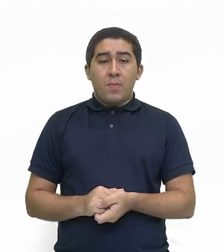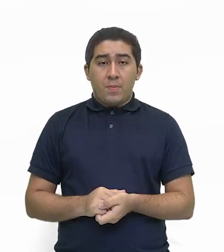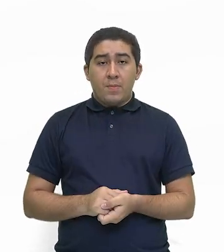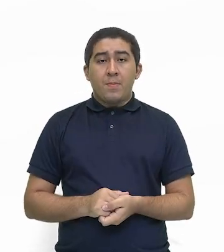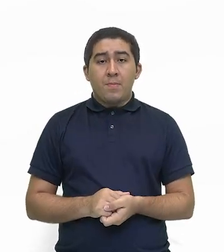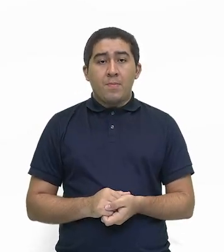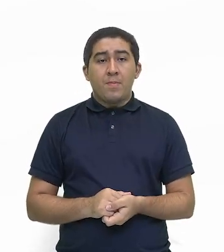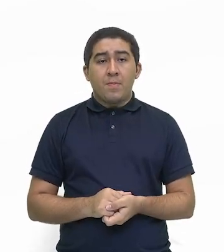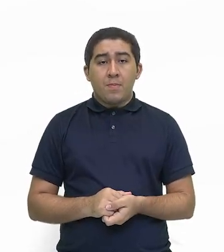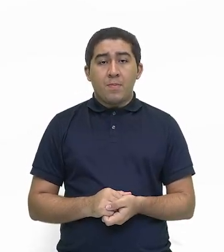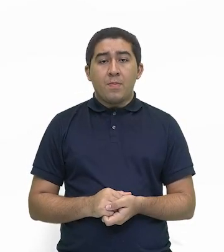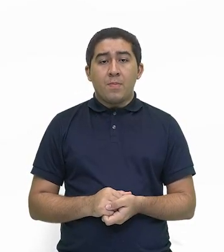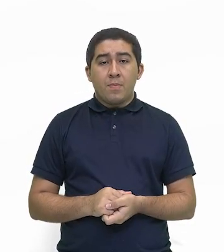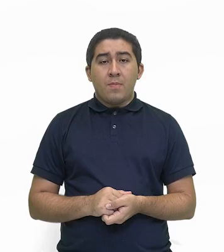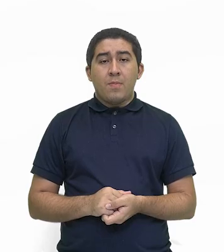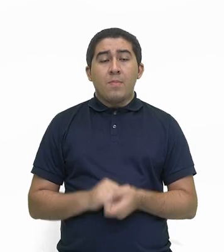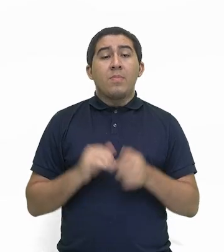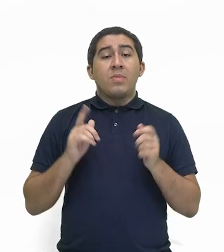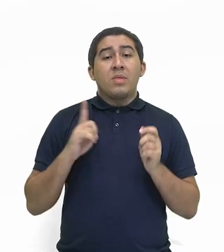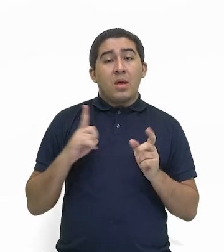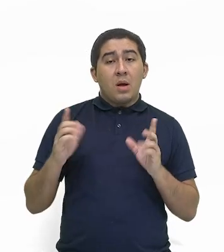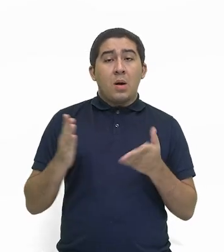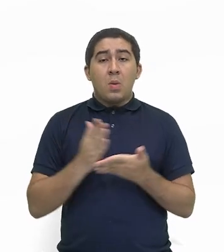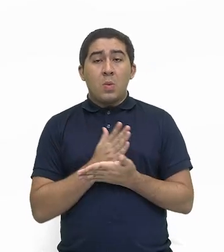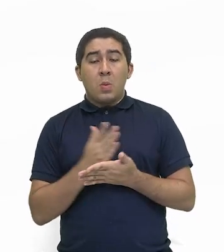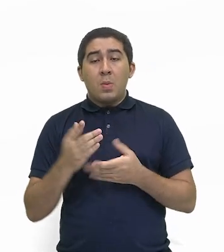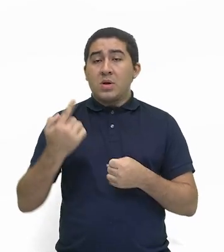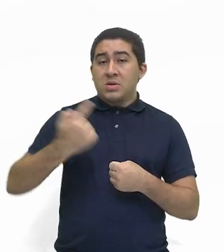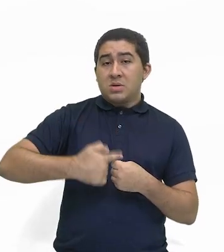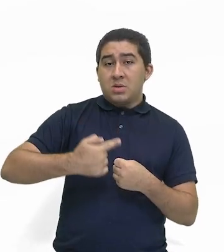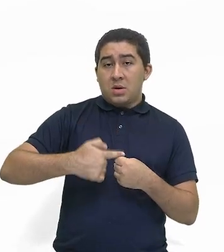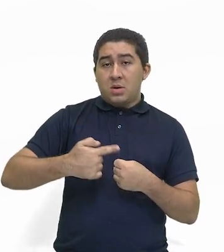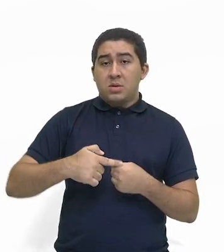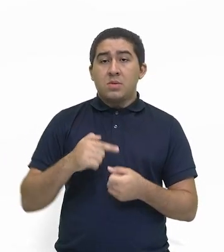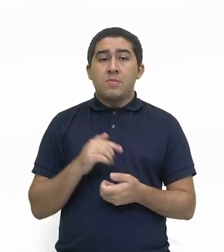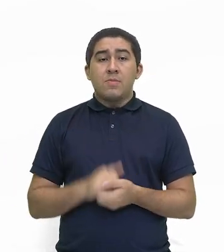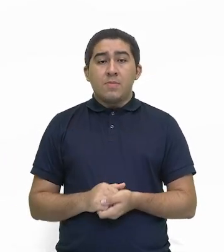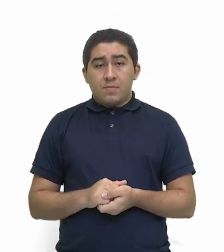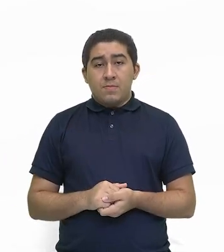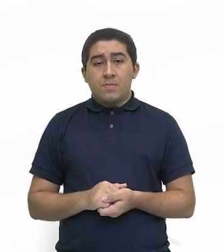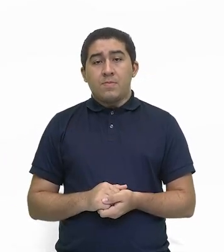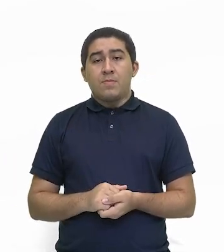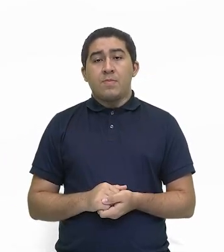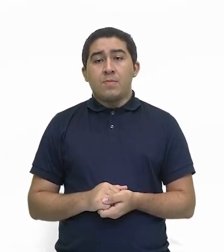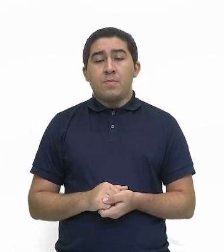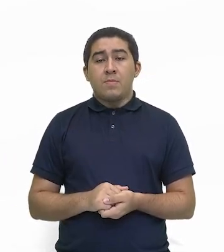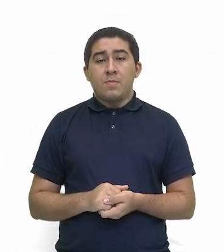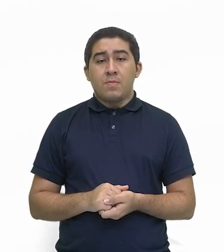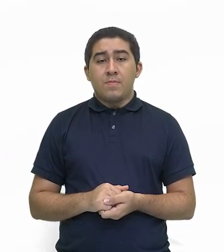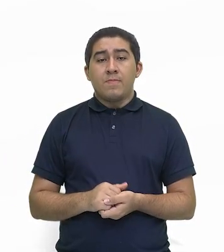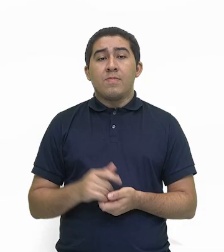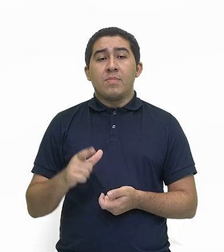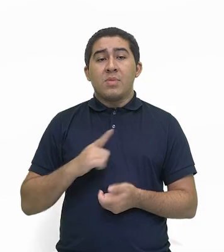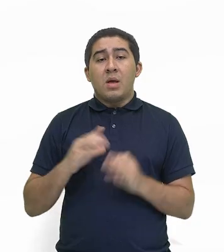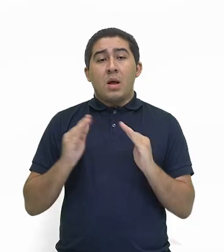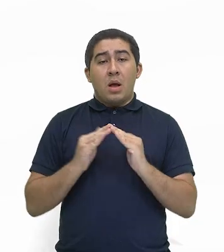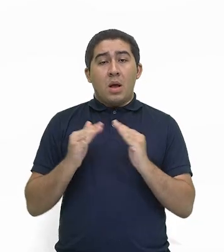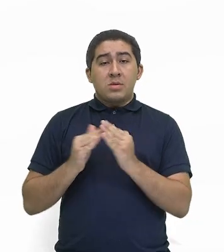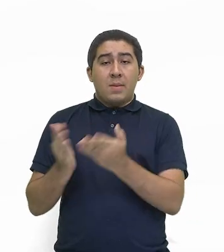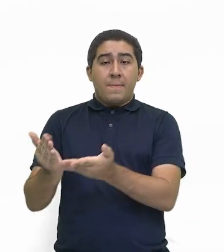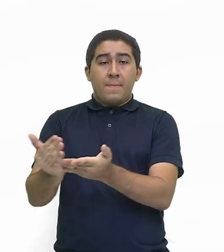Pode ocorrer, existe em algumas cidades, isso já é uma realidade, a coleta em domicílios,